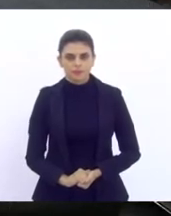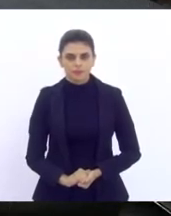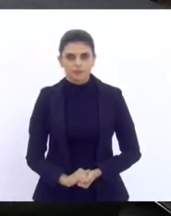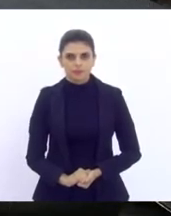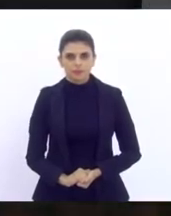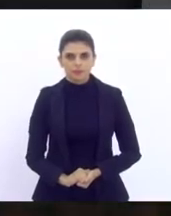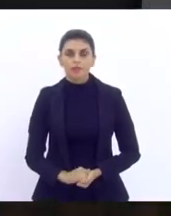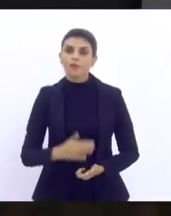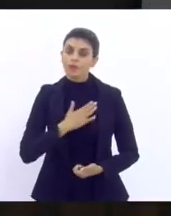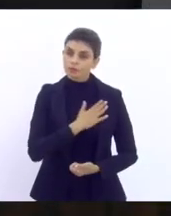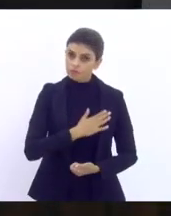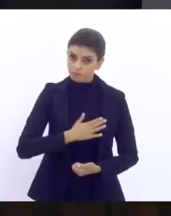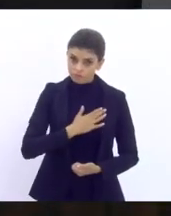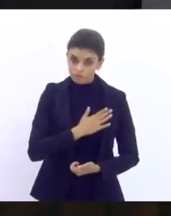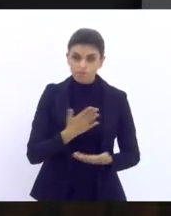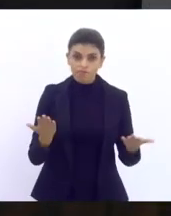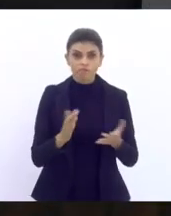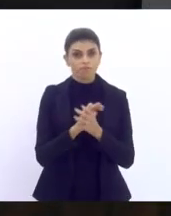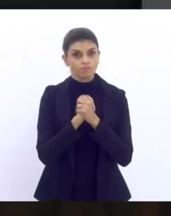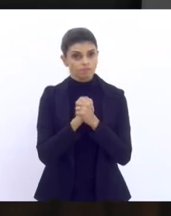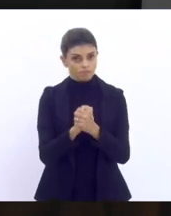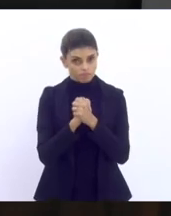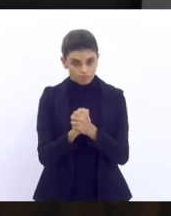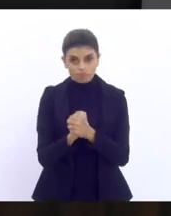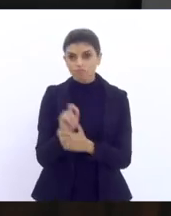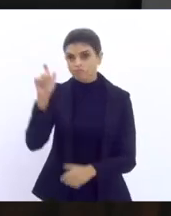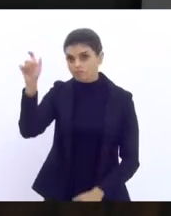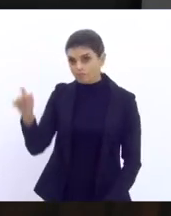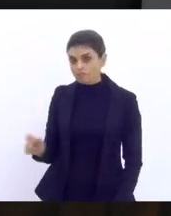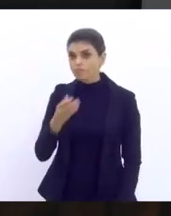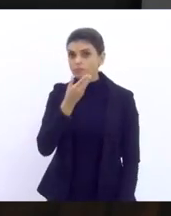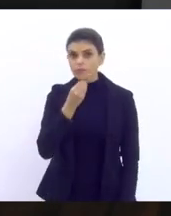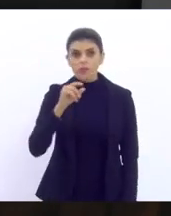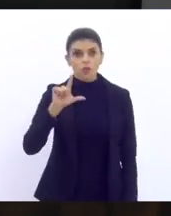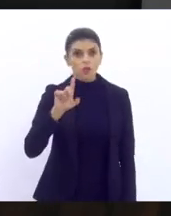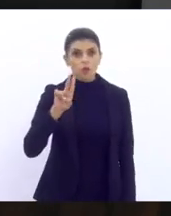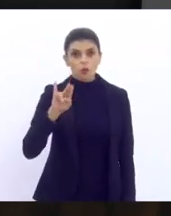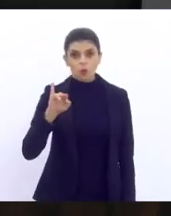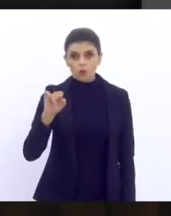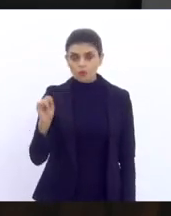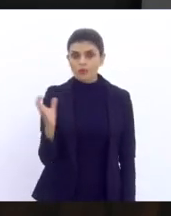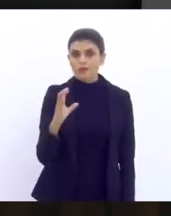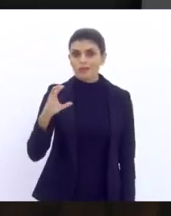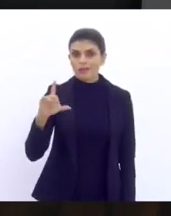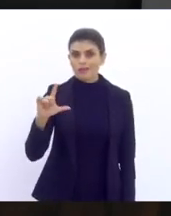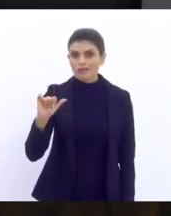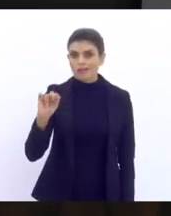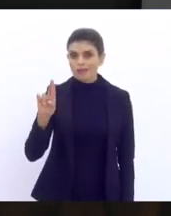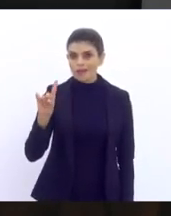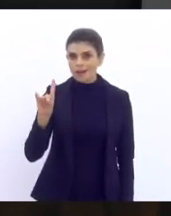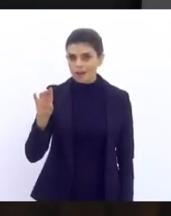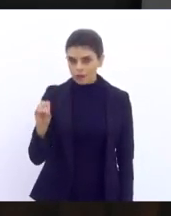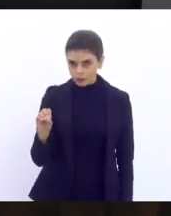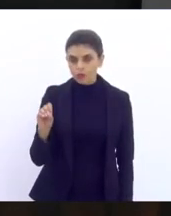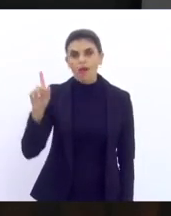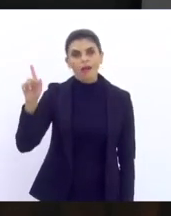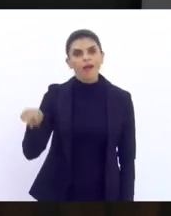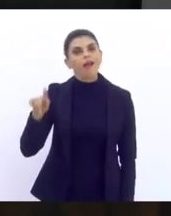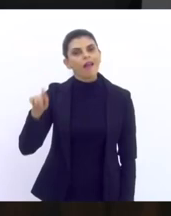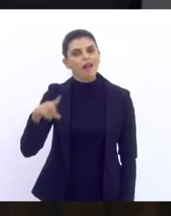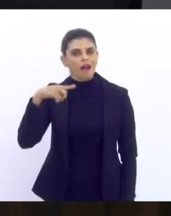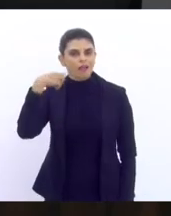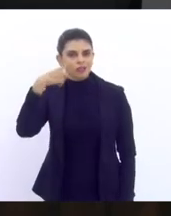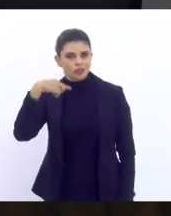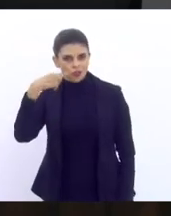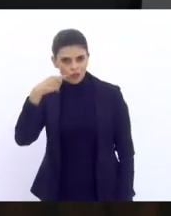Quero aqui saudar a presença do senhor Luiz Cláudio de Amaral, que é nosso advogado do Instituto Faixa Preta de Jesus,